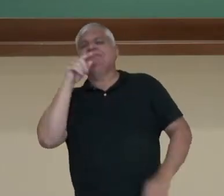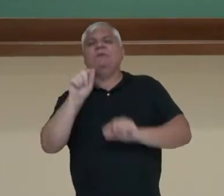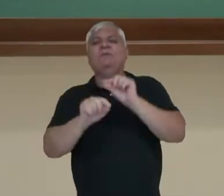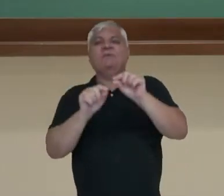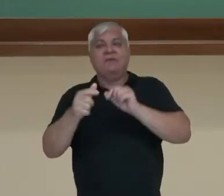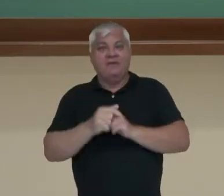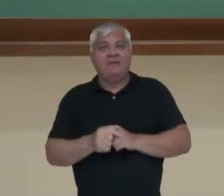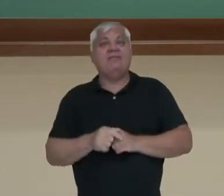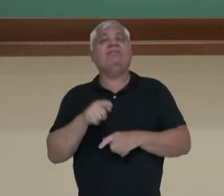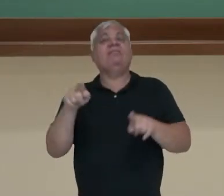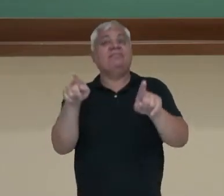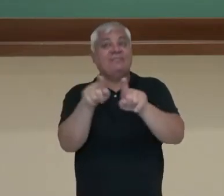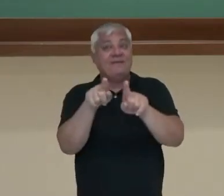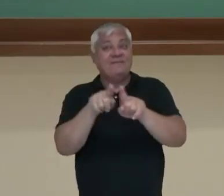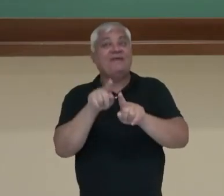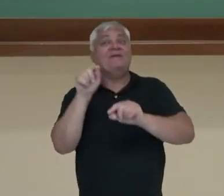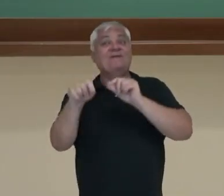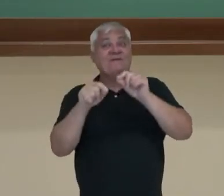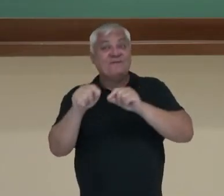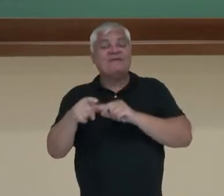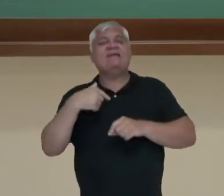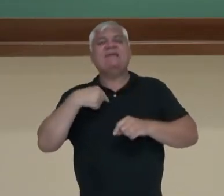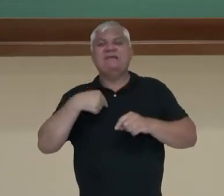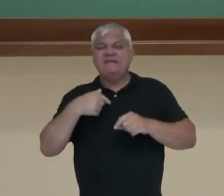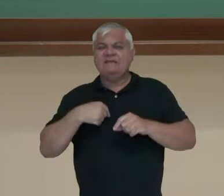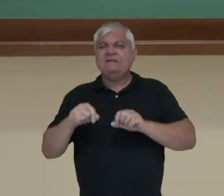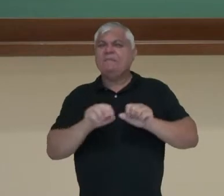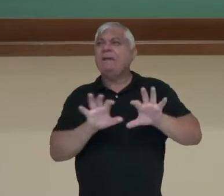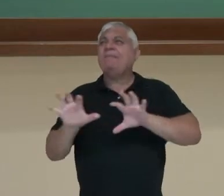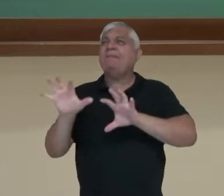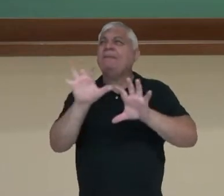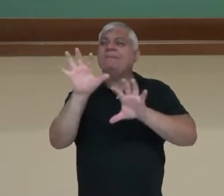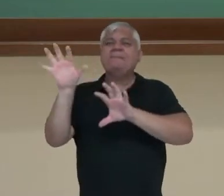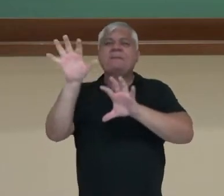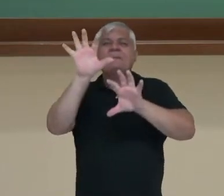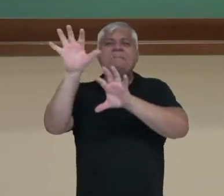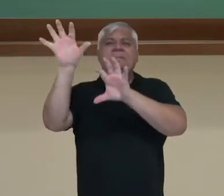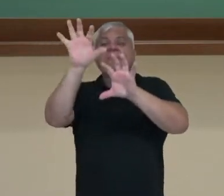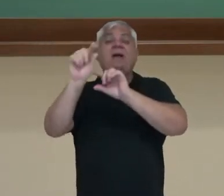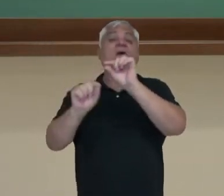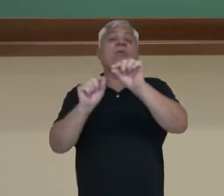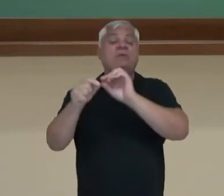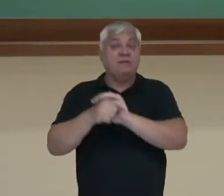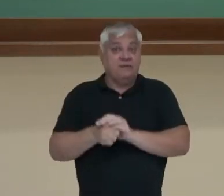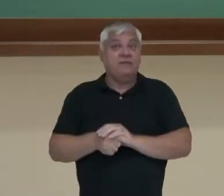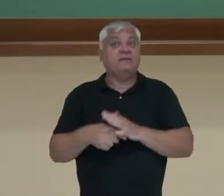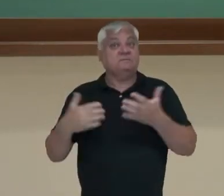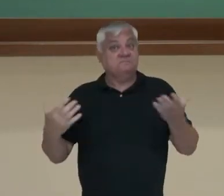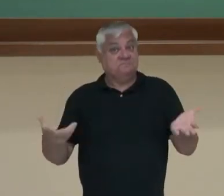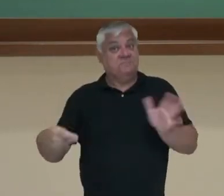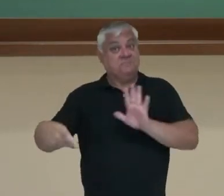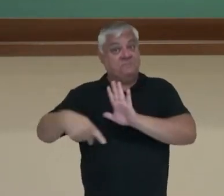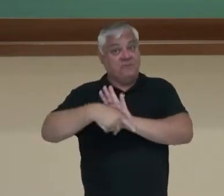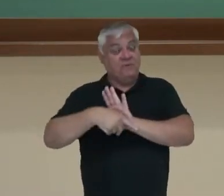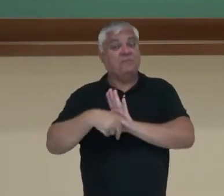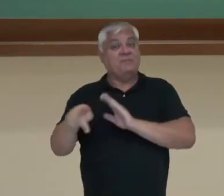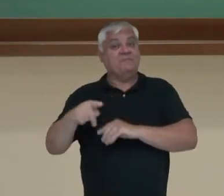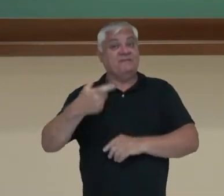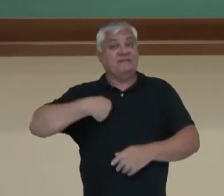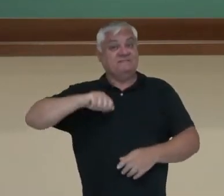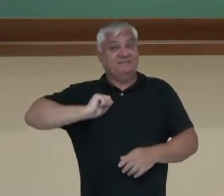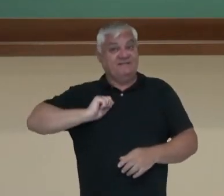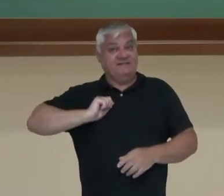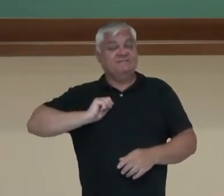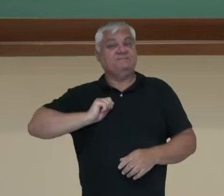também adentrando, também interiorizando o espaço que seria, teoricamente, da Espanha. Esse é